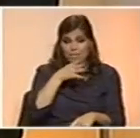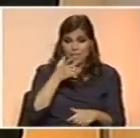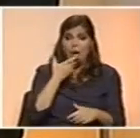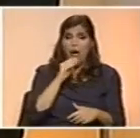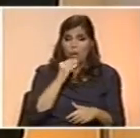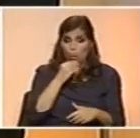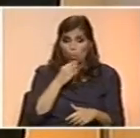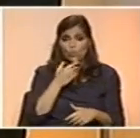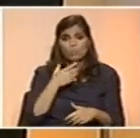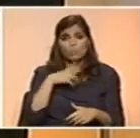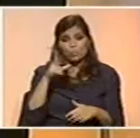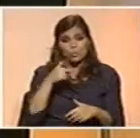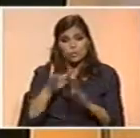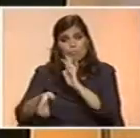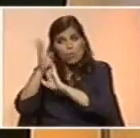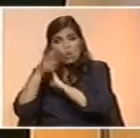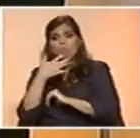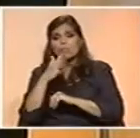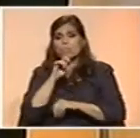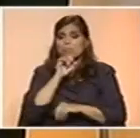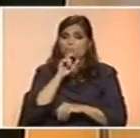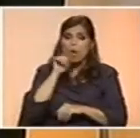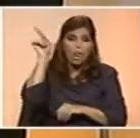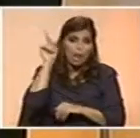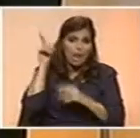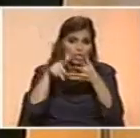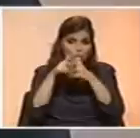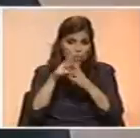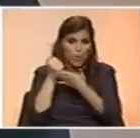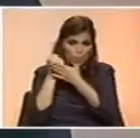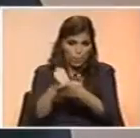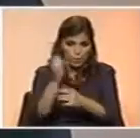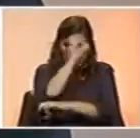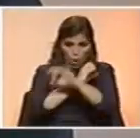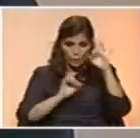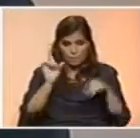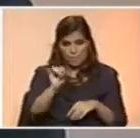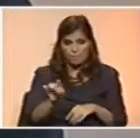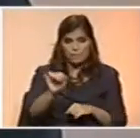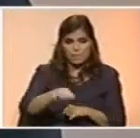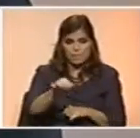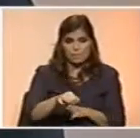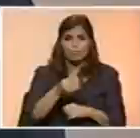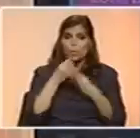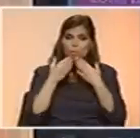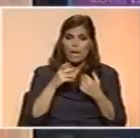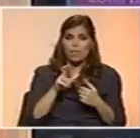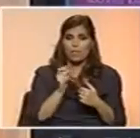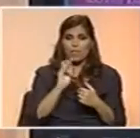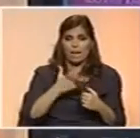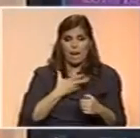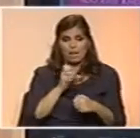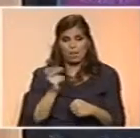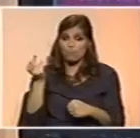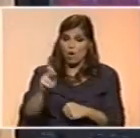portugueses queiram ir para o outro lado, sabem que podem ter também uma estrutura destas de apoio à espera deles na Europa, pelo menos dentro da União Europeia. Muito obrigada, Ricardo, por ter